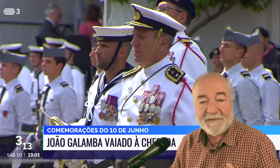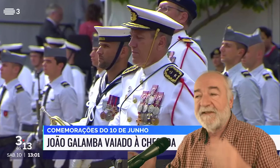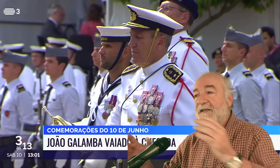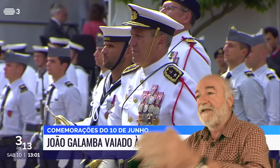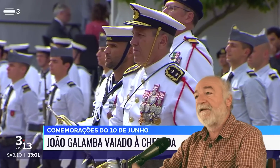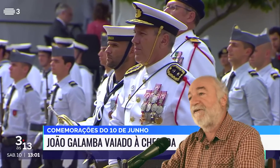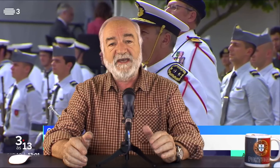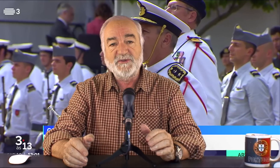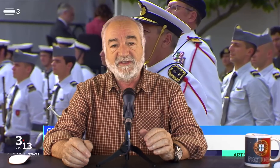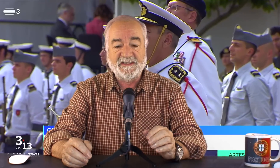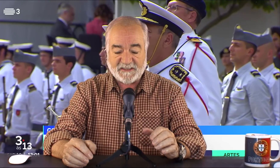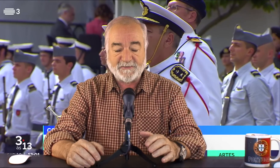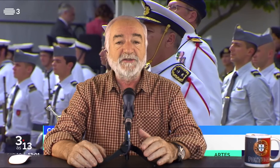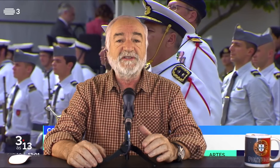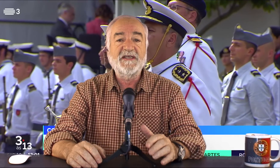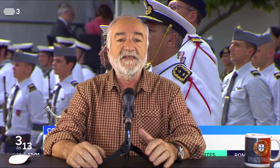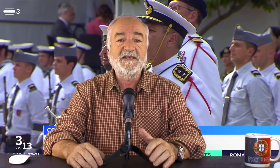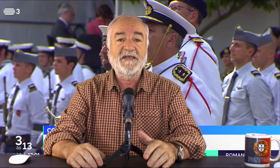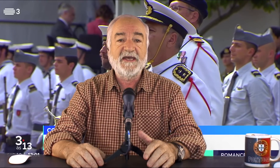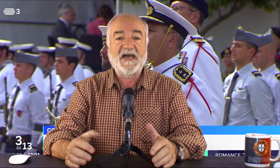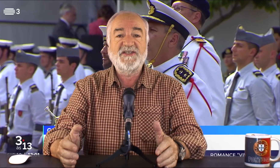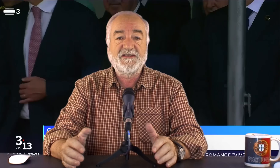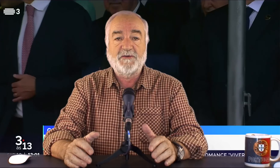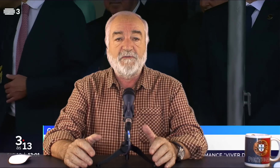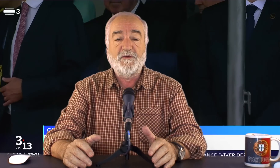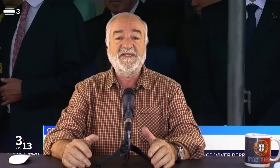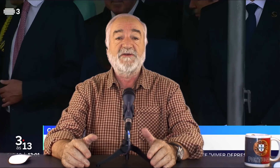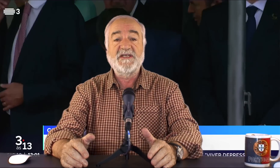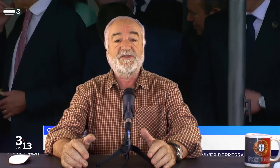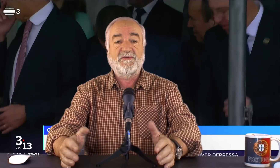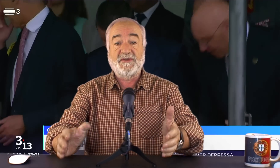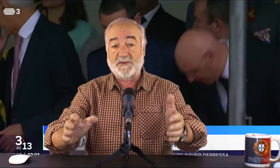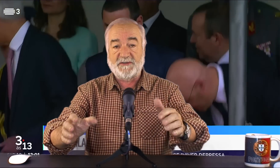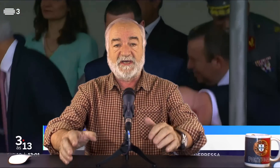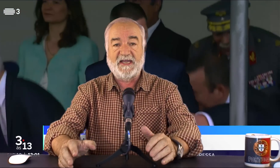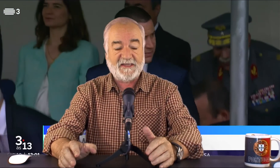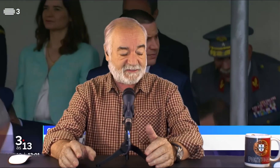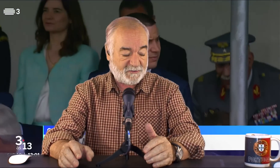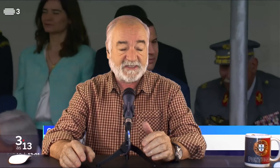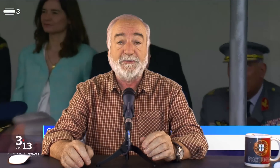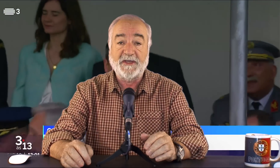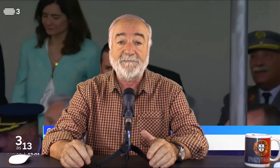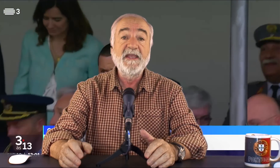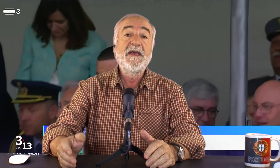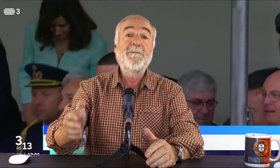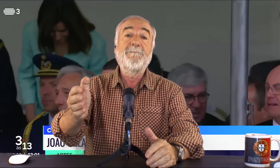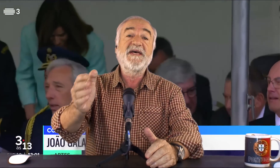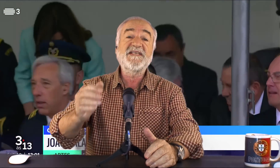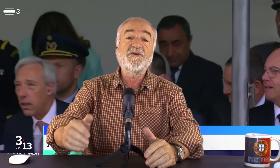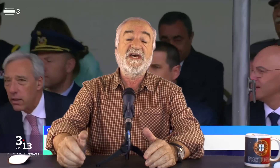reclama ficamos com a certeza absoluta que eh Há gente com formação nisto mas continua calada não sei porquê